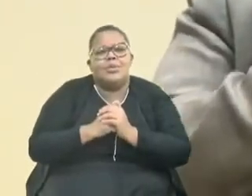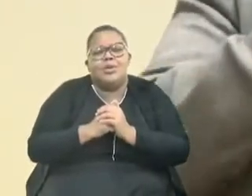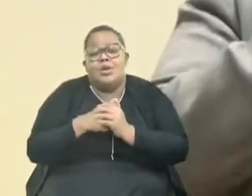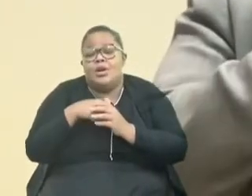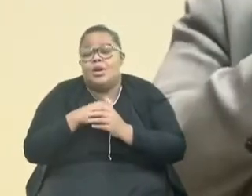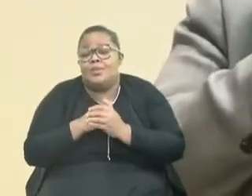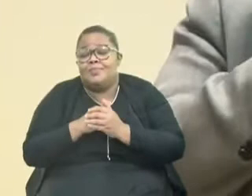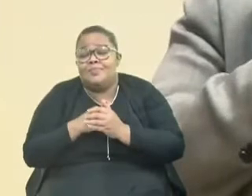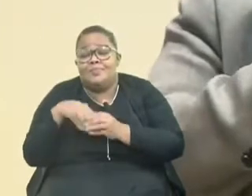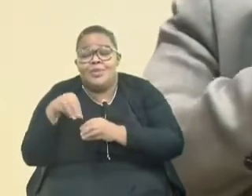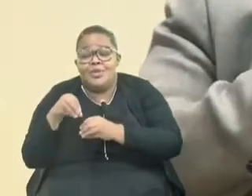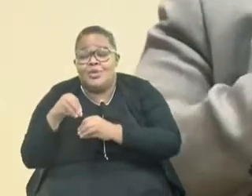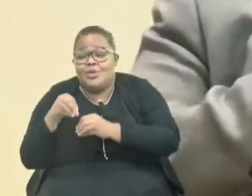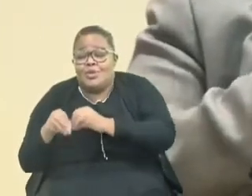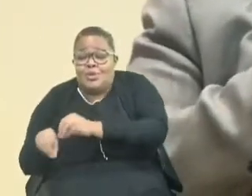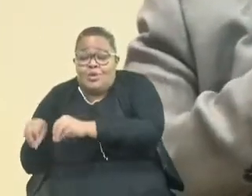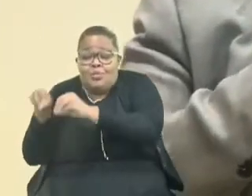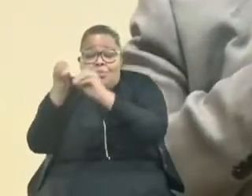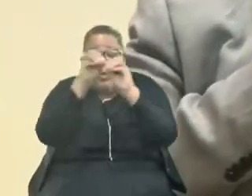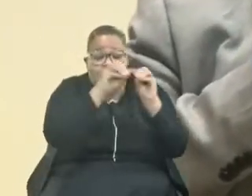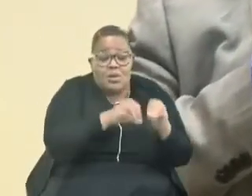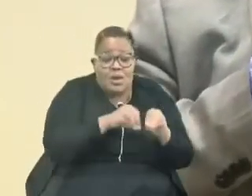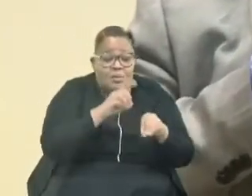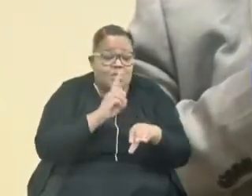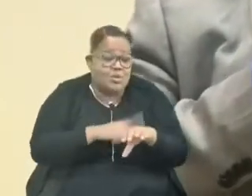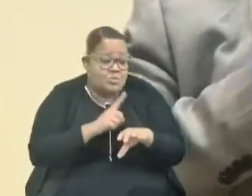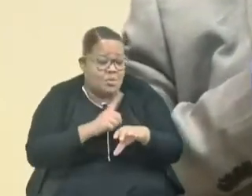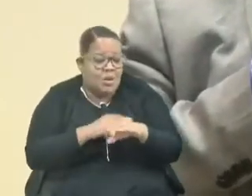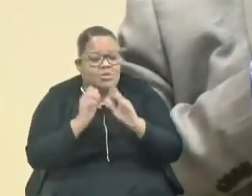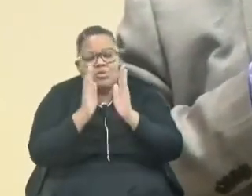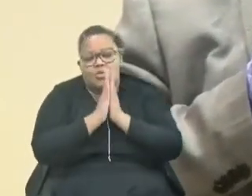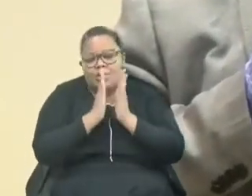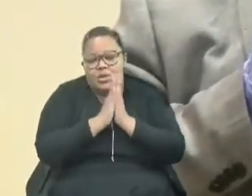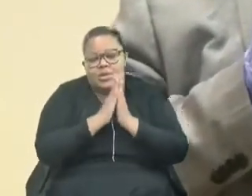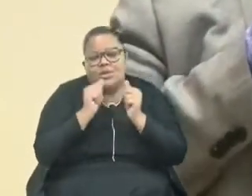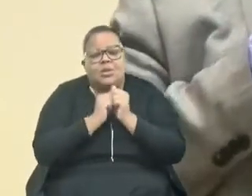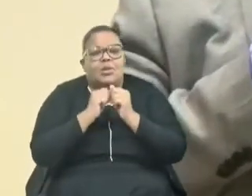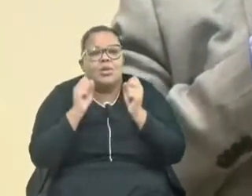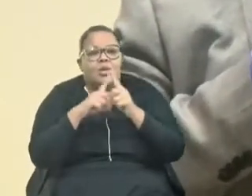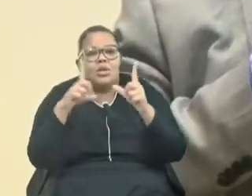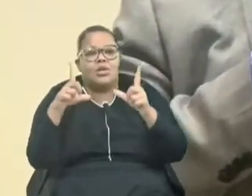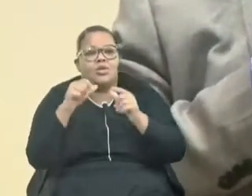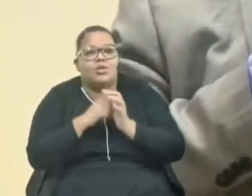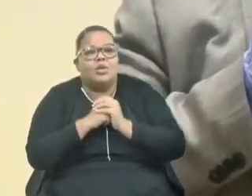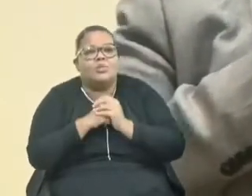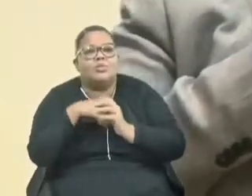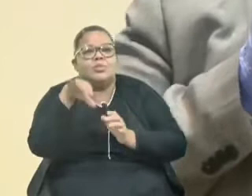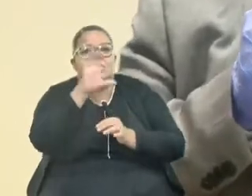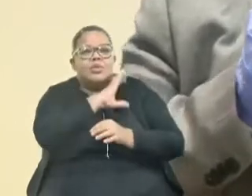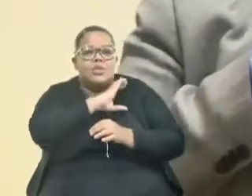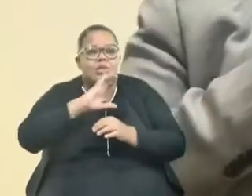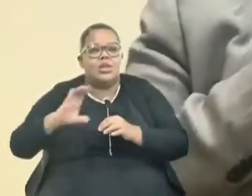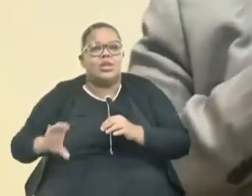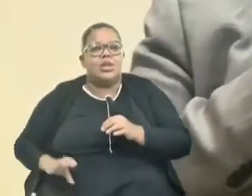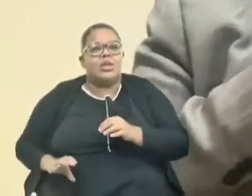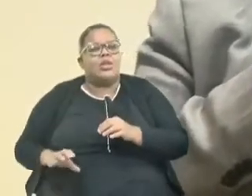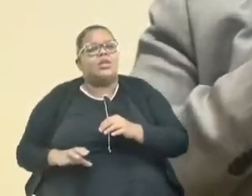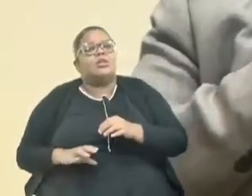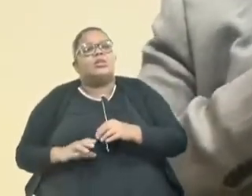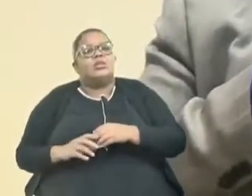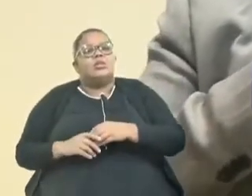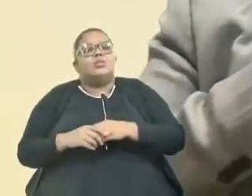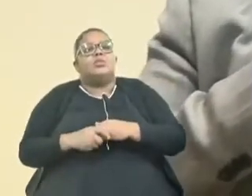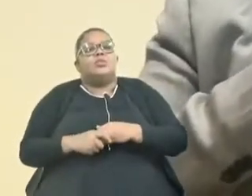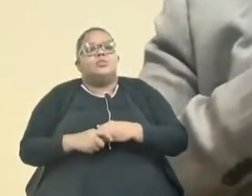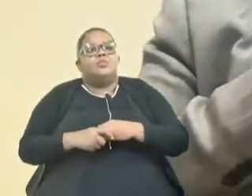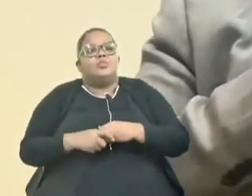momentos deixou gospel pastor porque o seu para sempre isso porque Deus parou o show eu já vinha falando isso